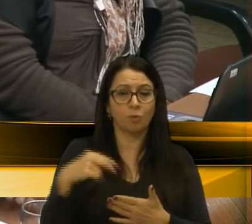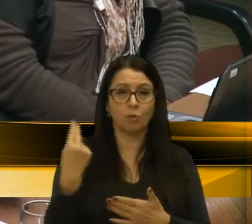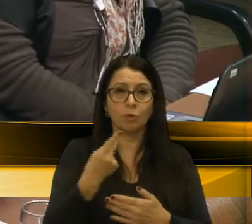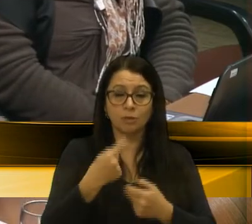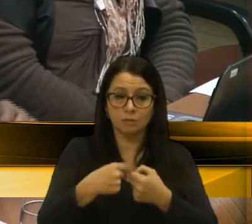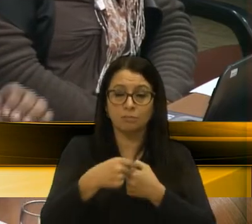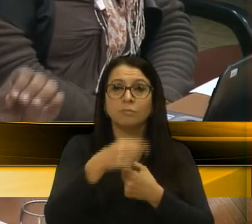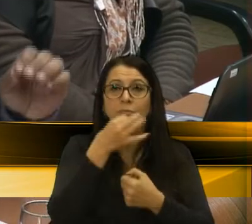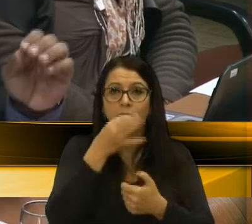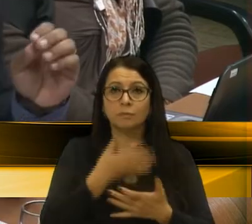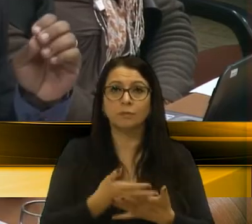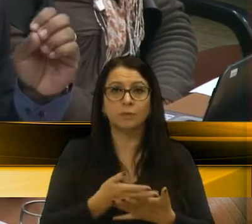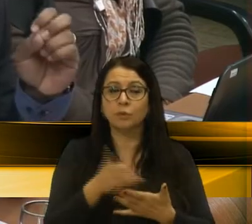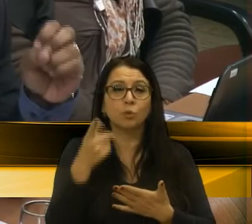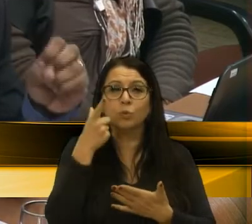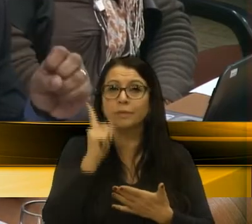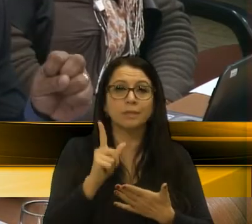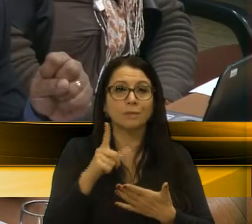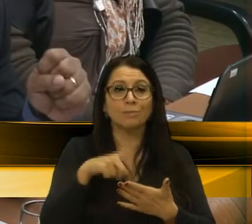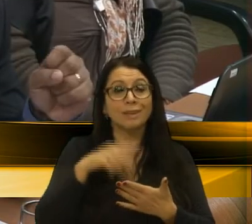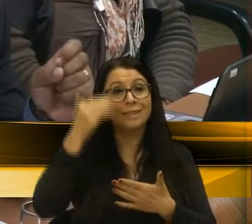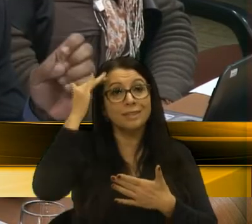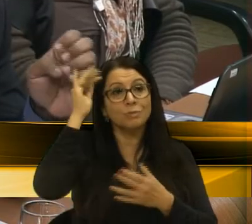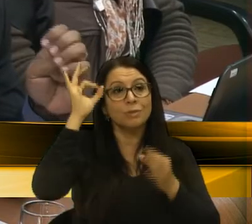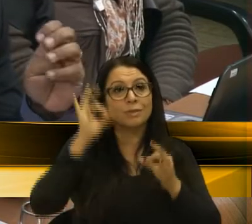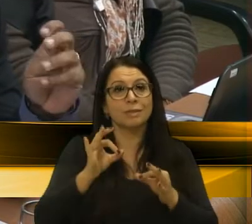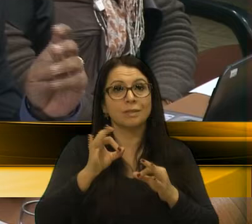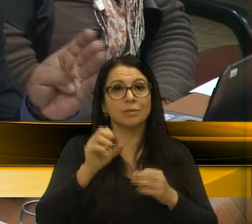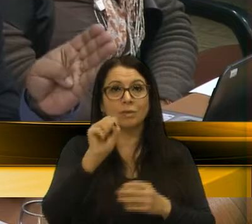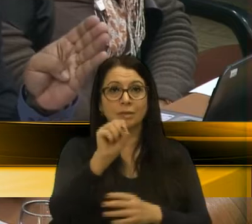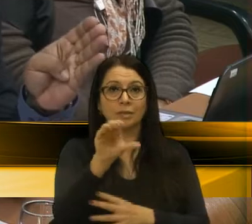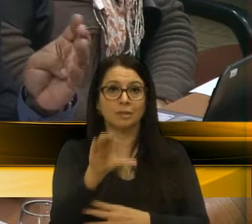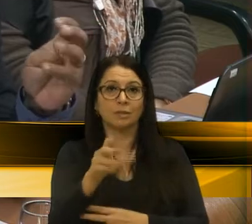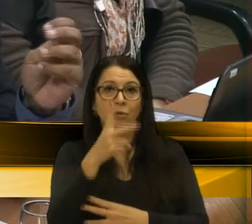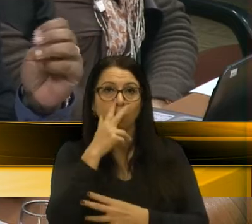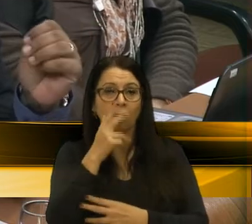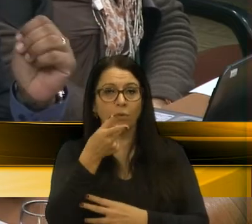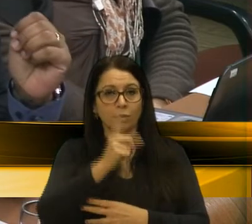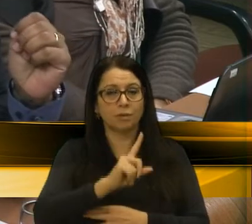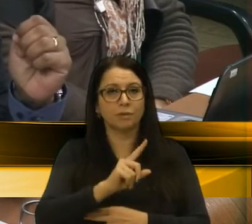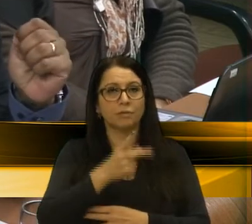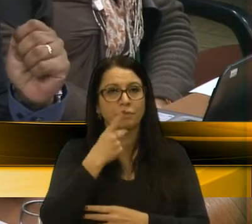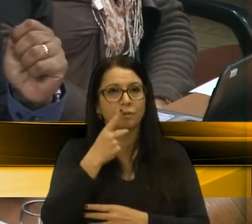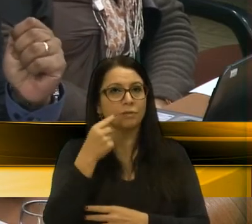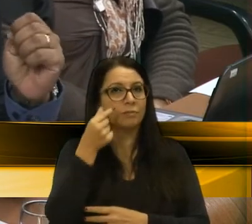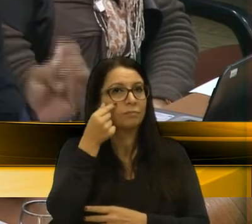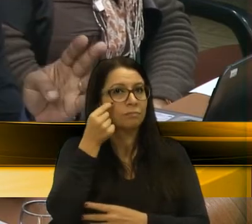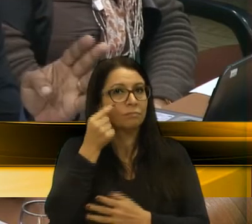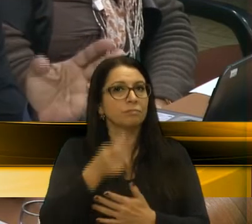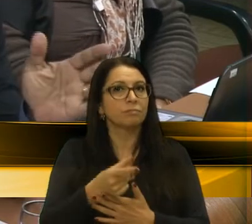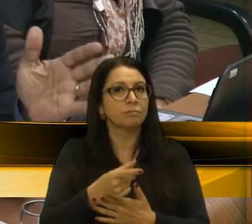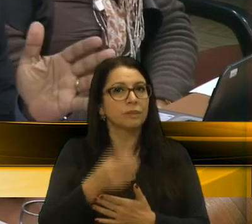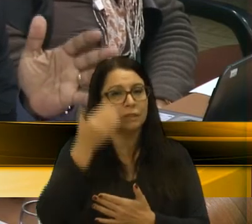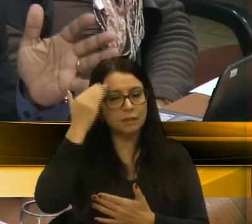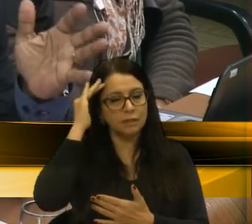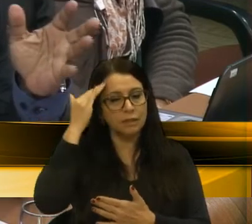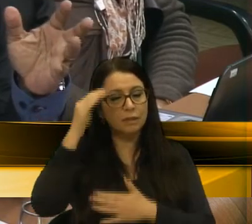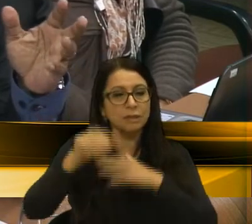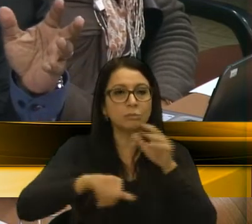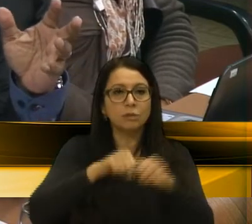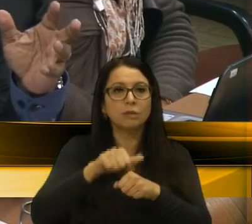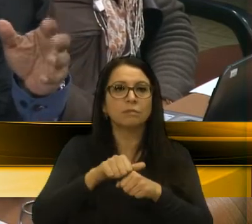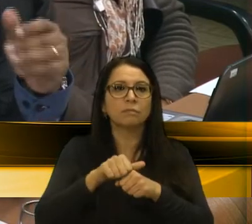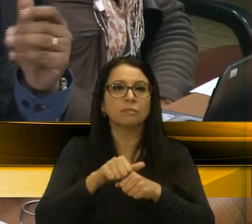do Sul, não conseguimos ter esse entendimento que Santa Catarina teve, bem trazido pelo vereador Eloy, de entender que as mudanças,